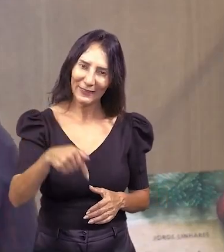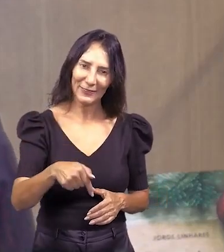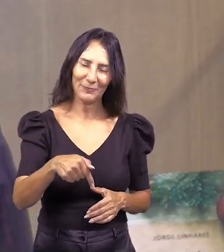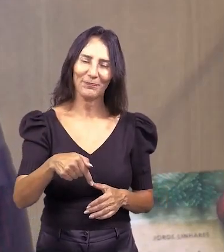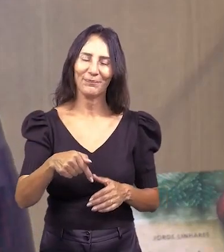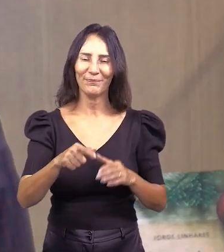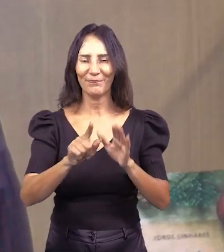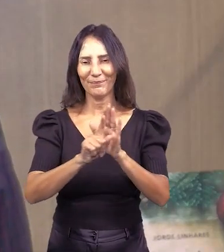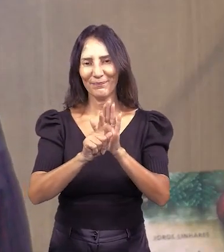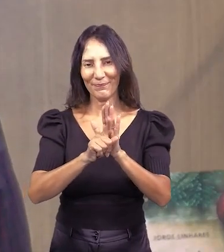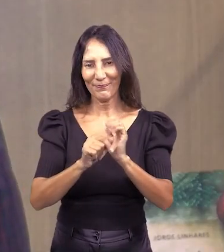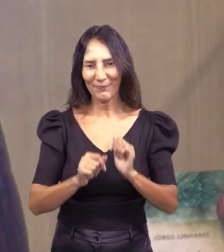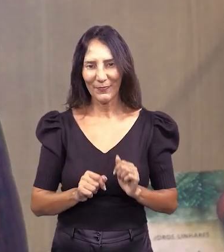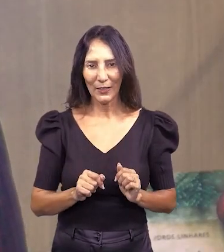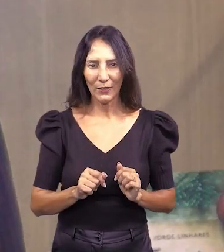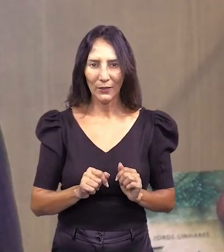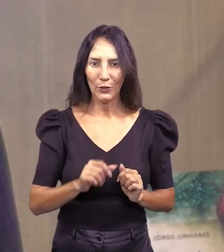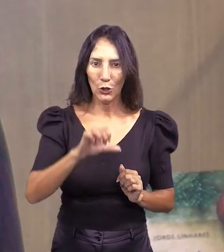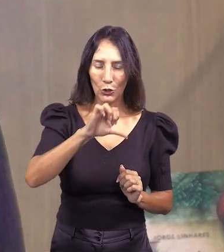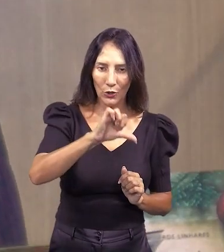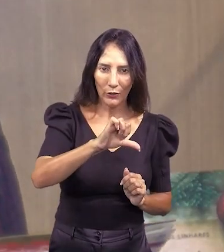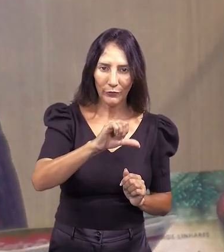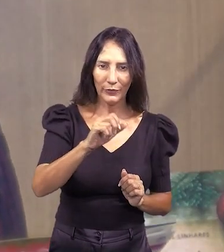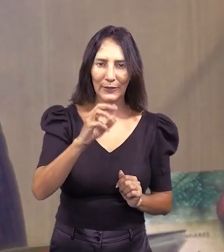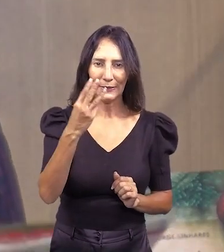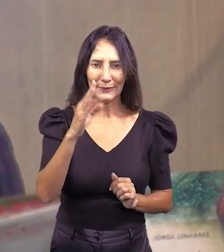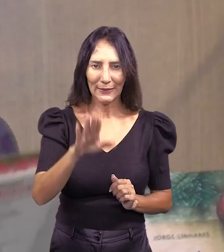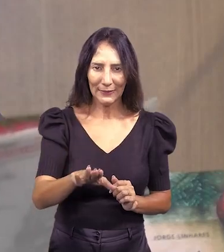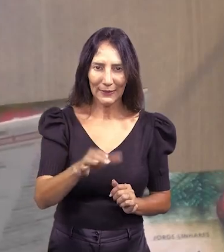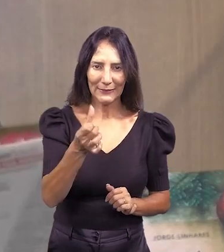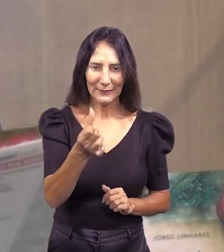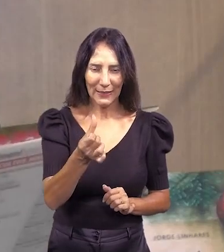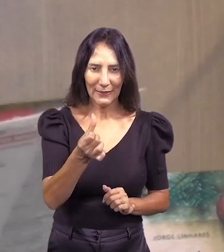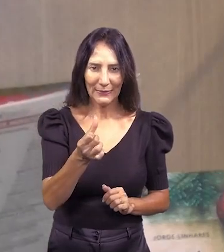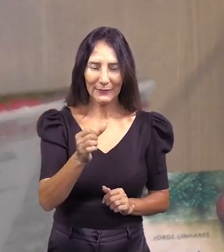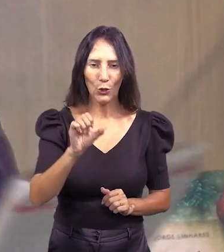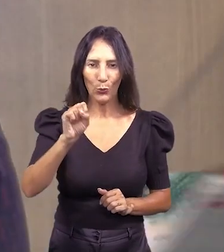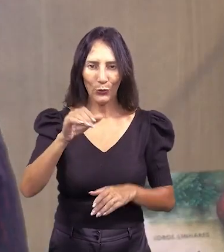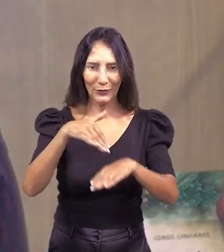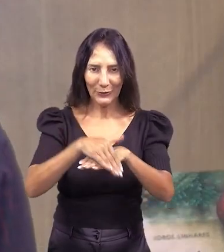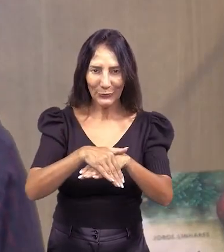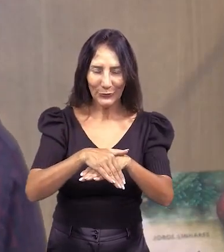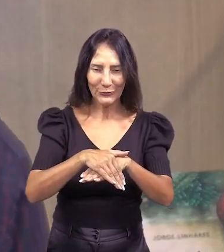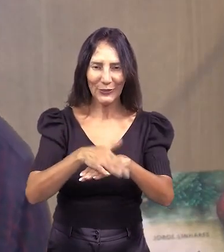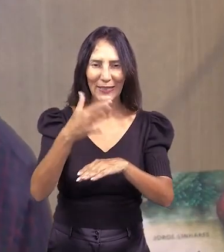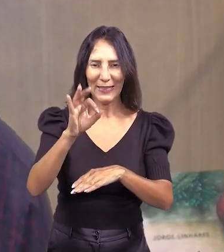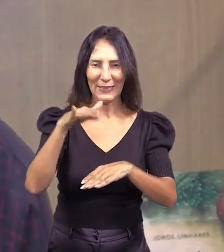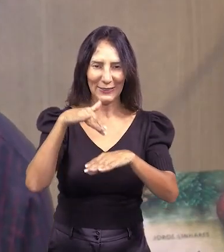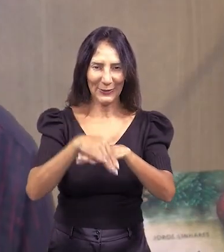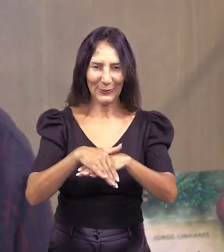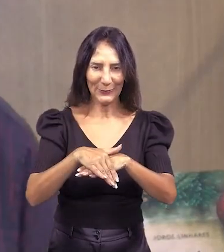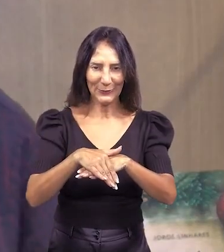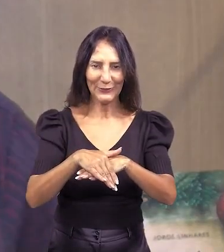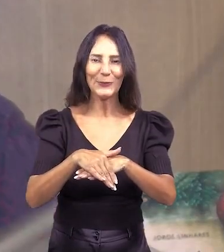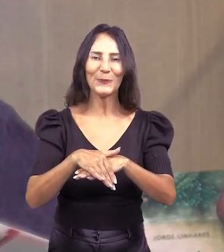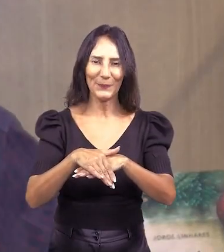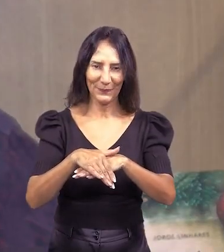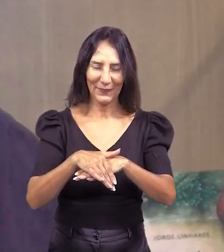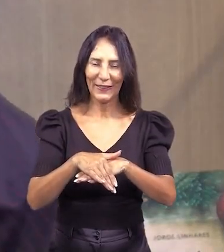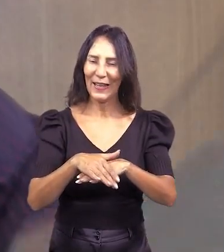pastores da Igreja Batista Getsêmani. Então, 9, 15, 18, 20 e 22 horas.